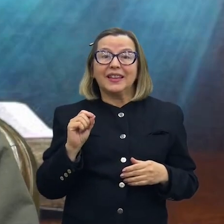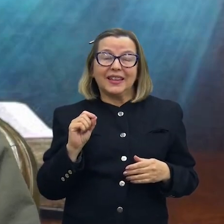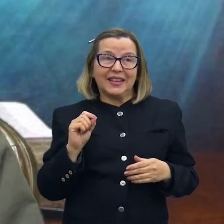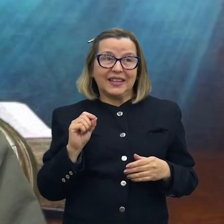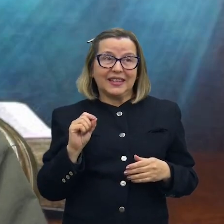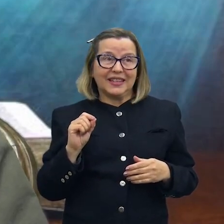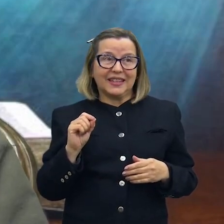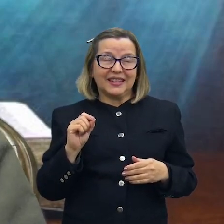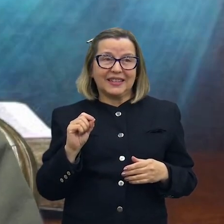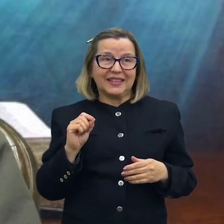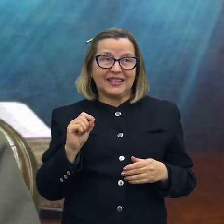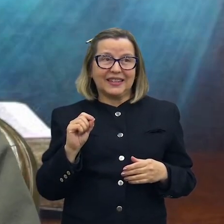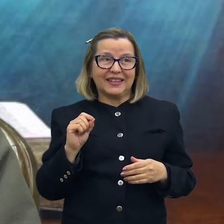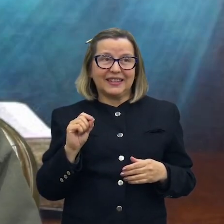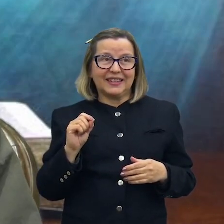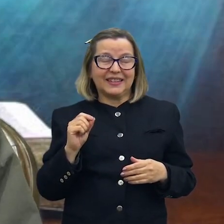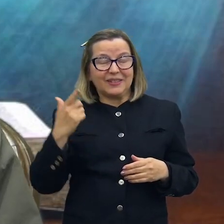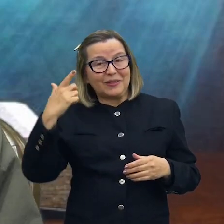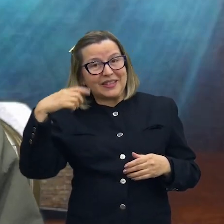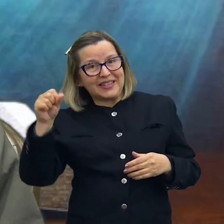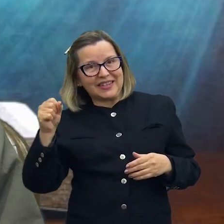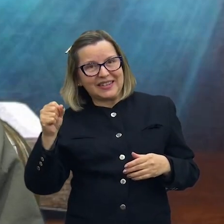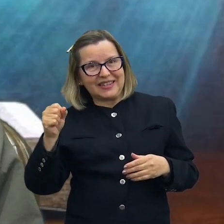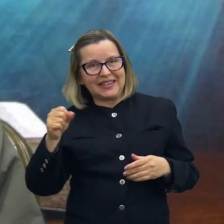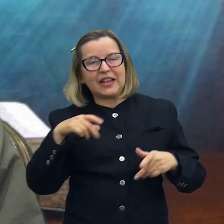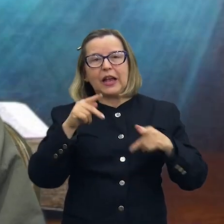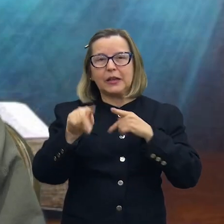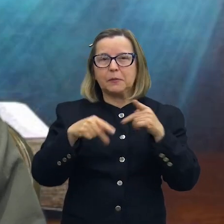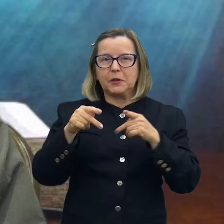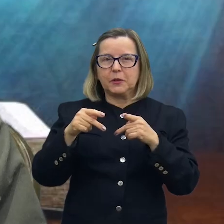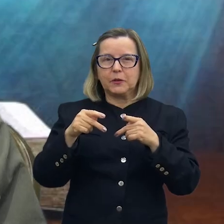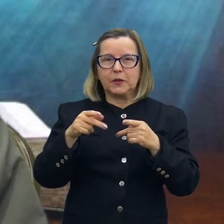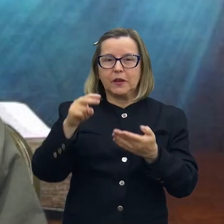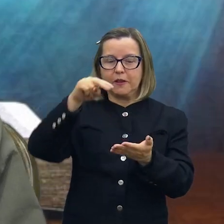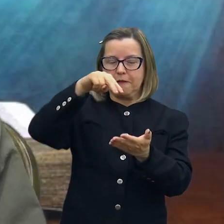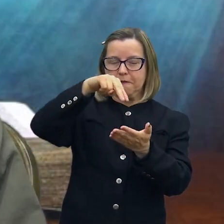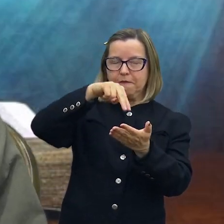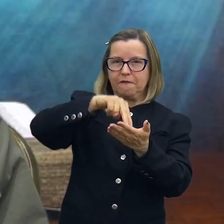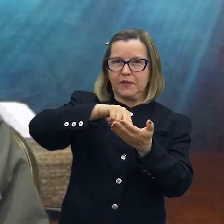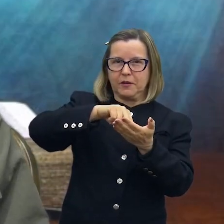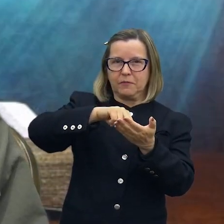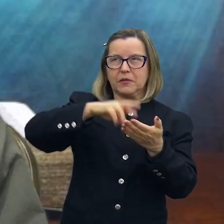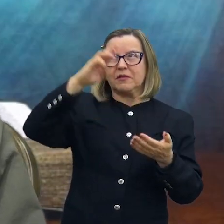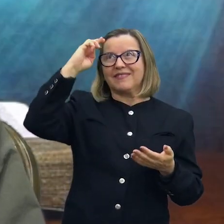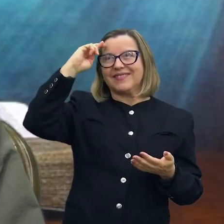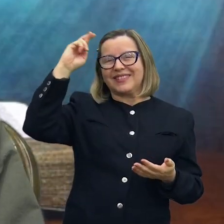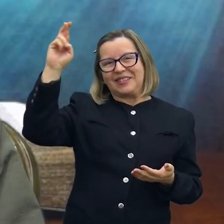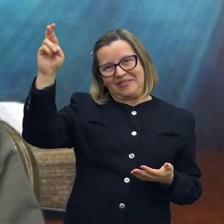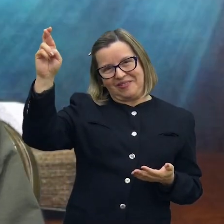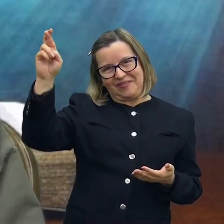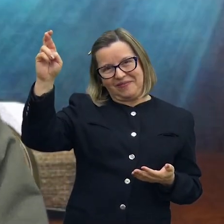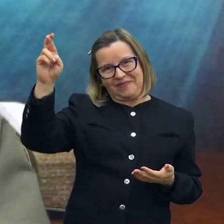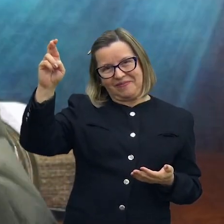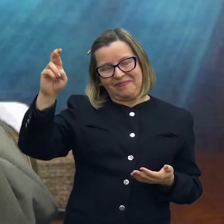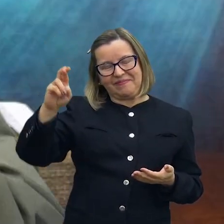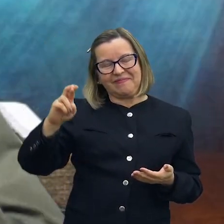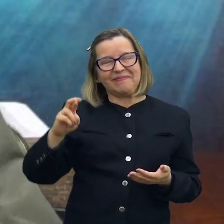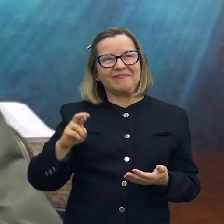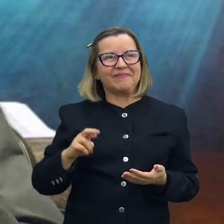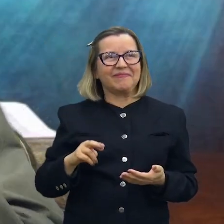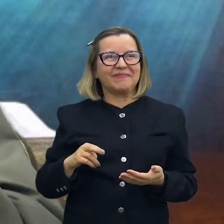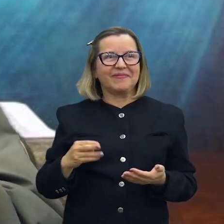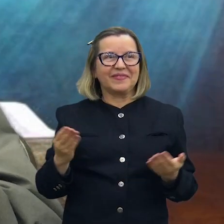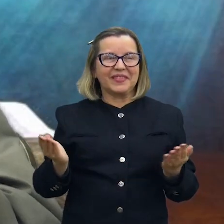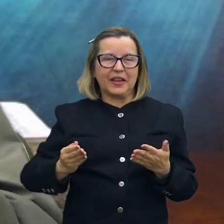Aqueles que olharam para o alto, olharam firmemente para o autor e consumador da nossa fé. Para